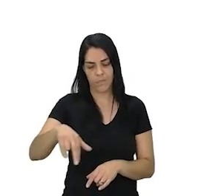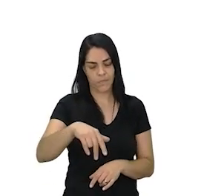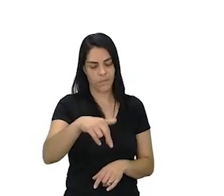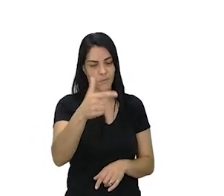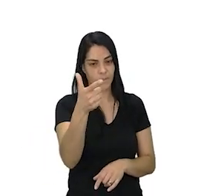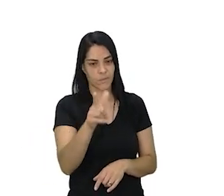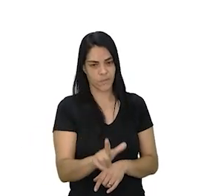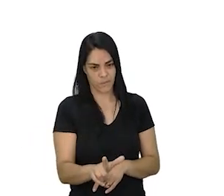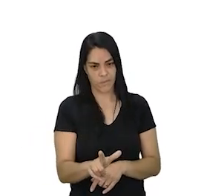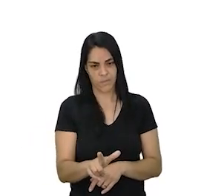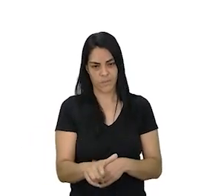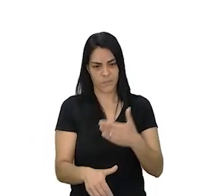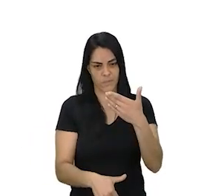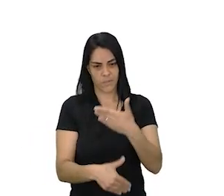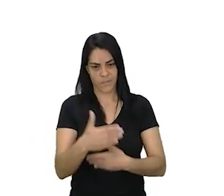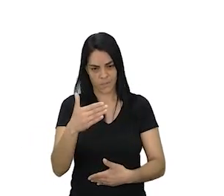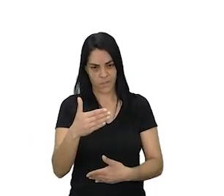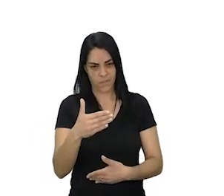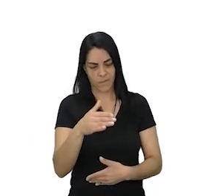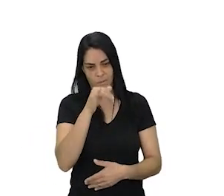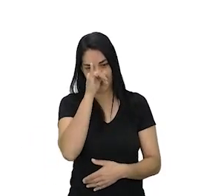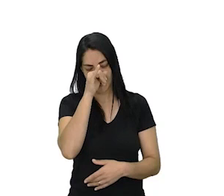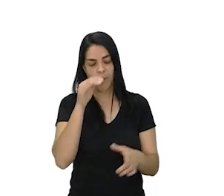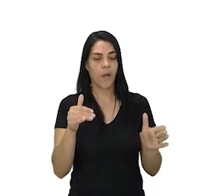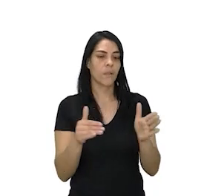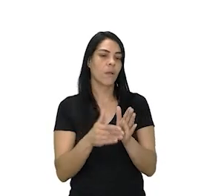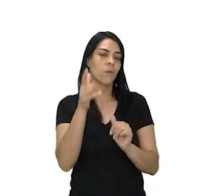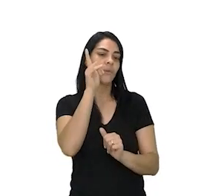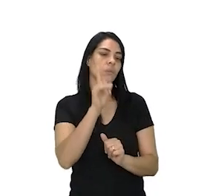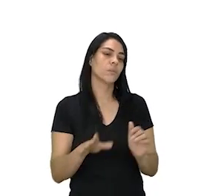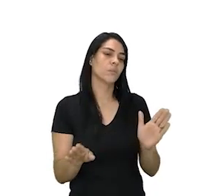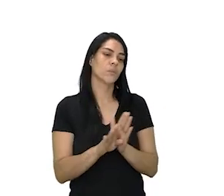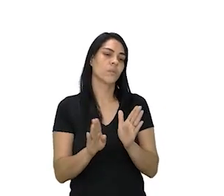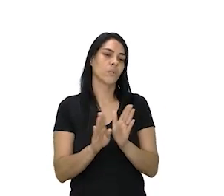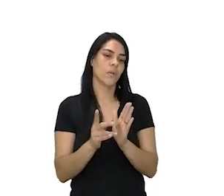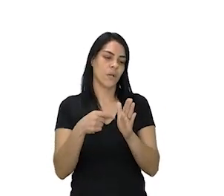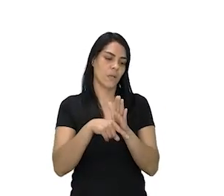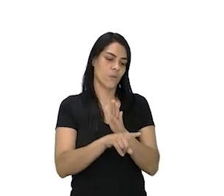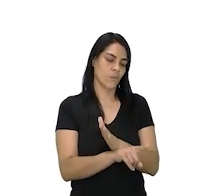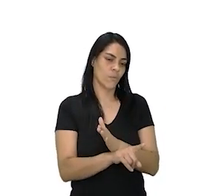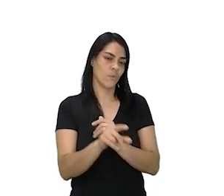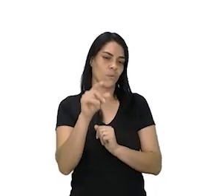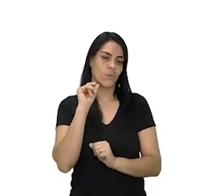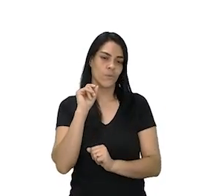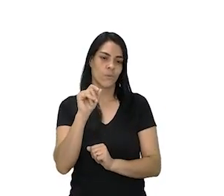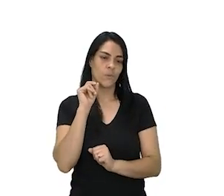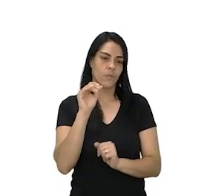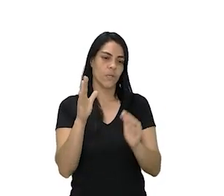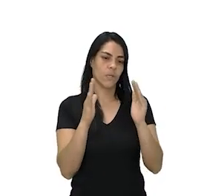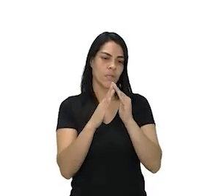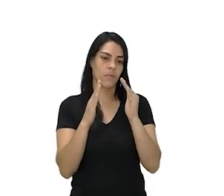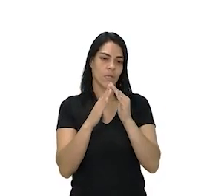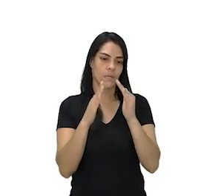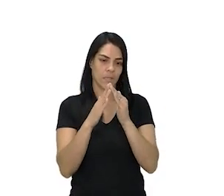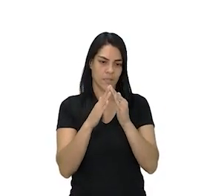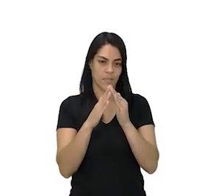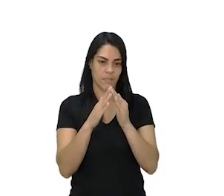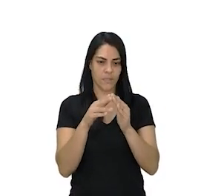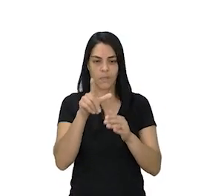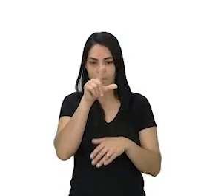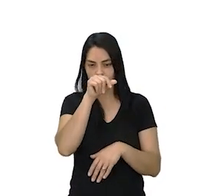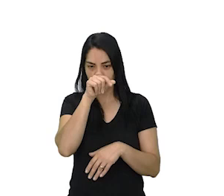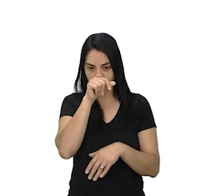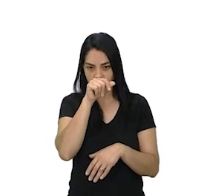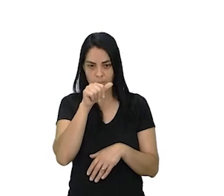novamente na frente do porquinho até chegar, no fundo, à Casa das Araras. Então, o que